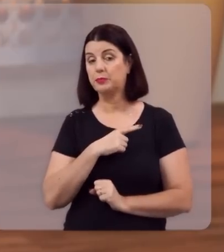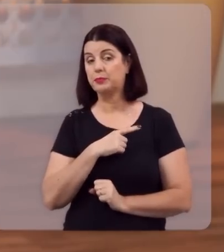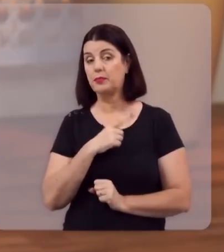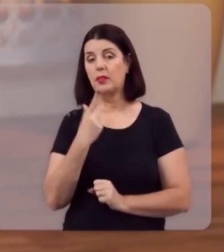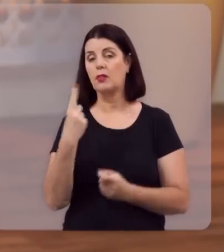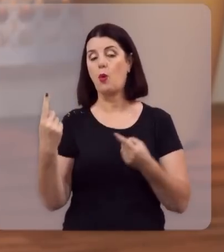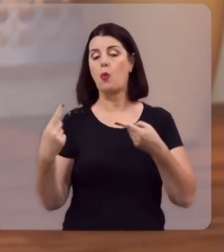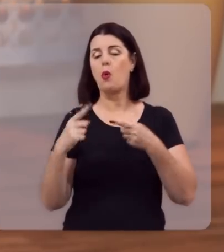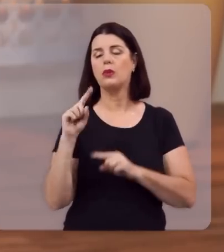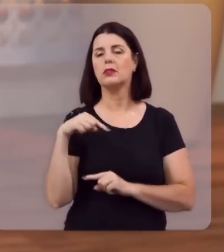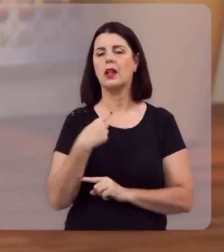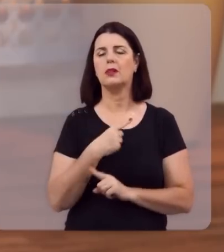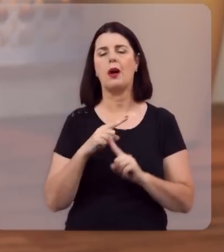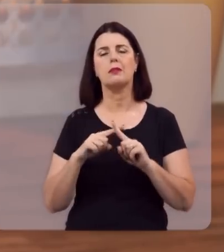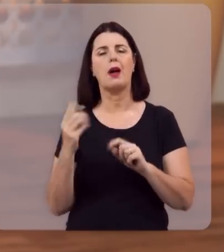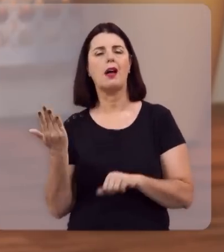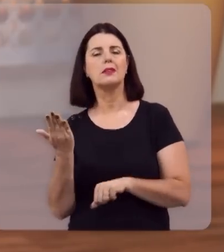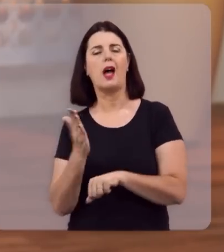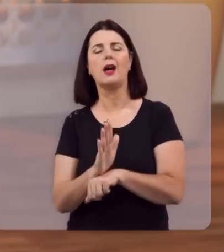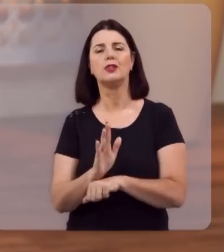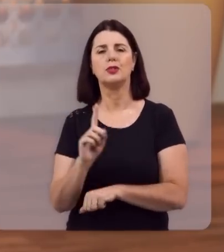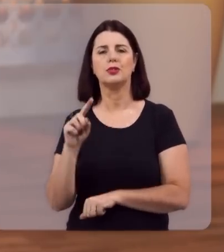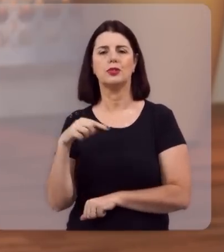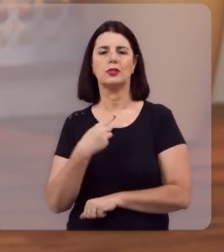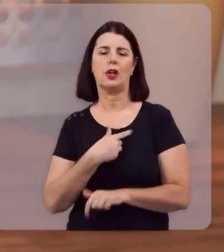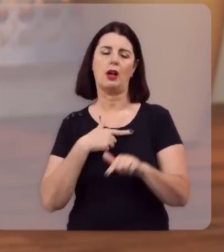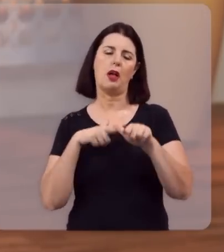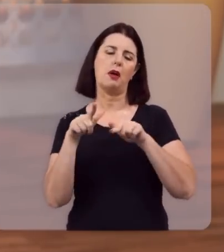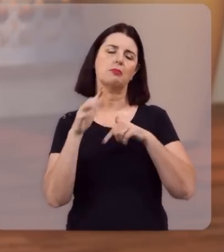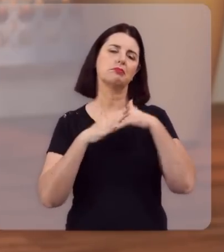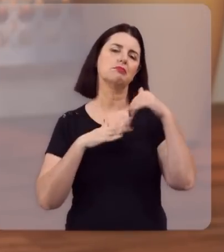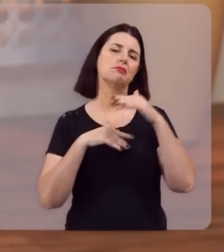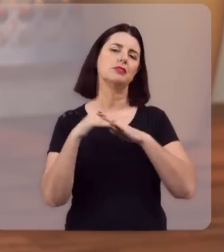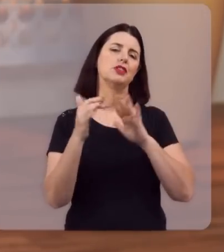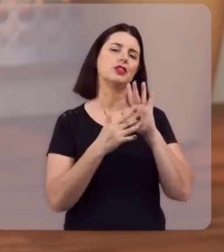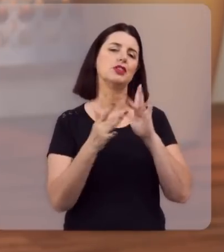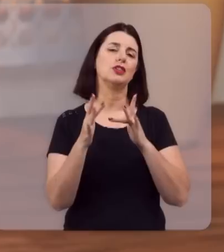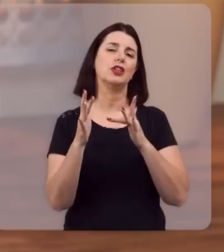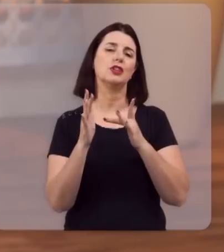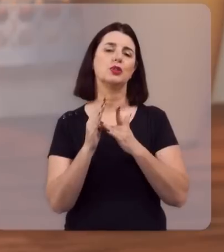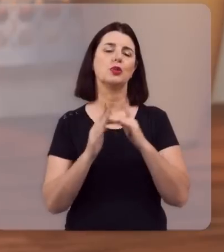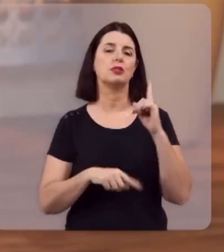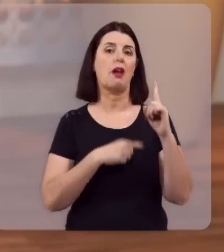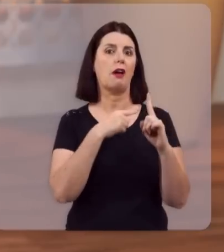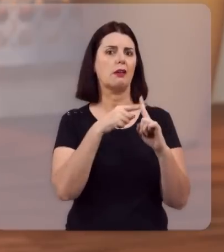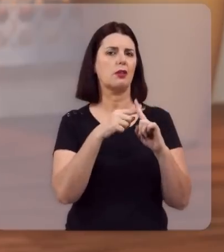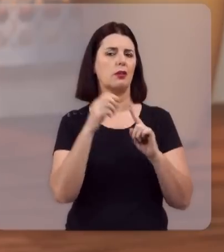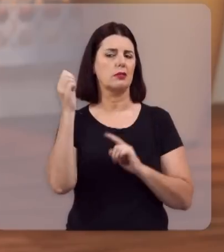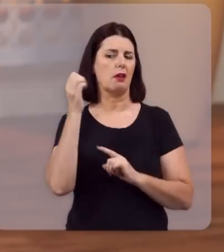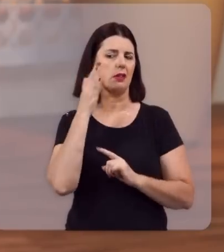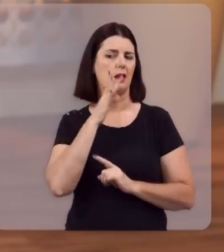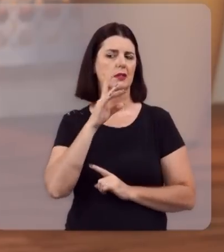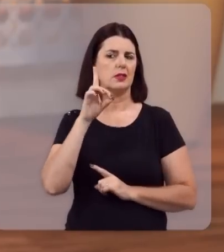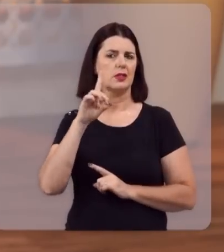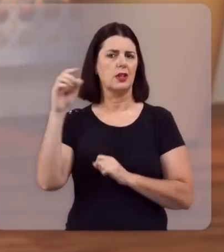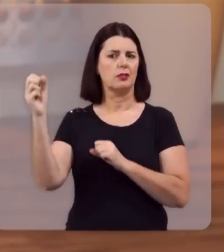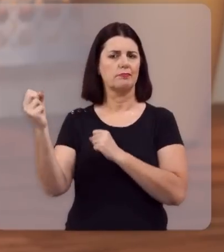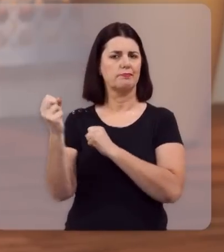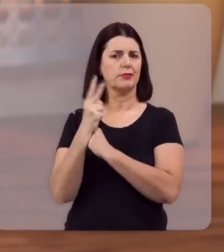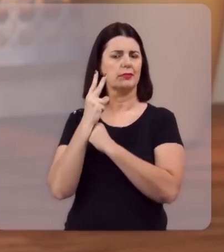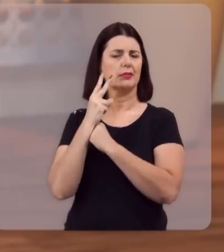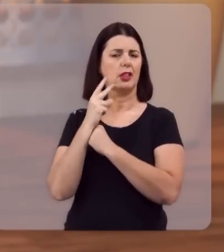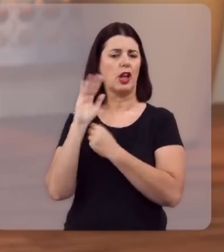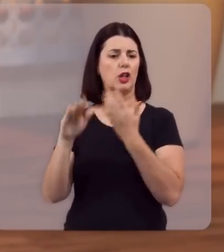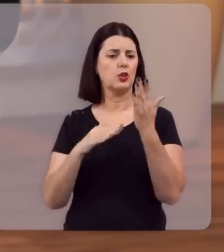tem não seja contra nós mas a nosso favor Essa é a obra de Jesus na cruz para que a graça de Deus nos